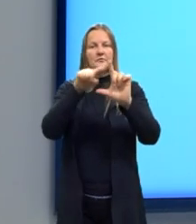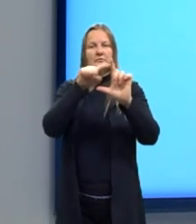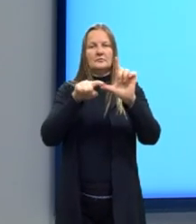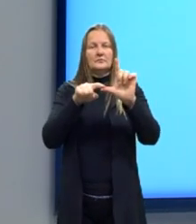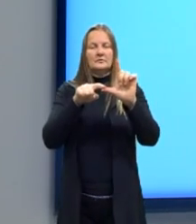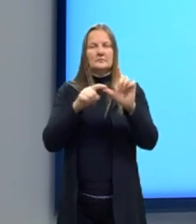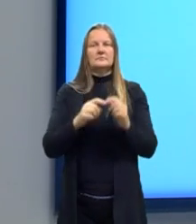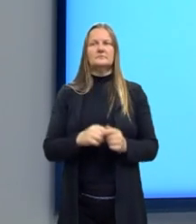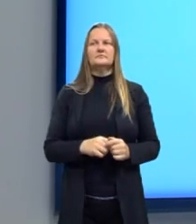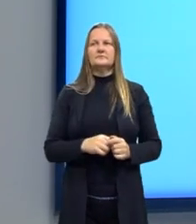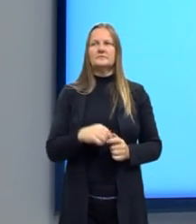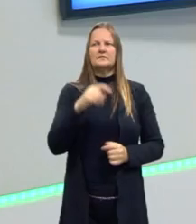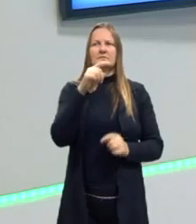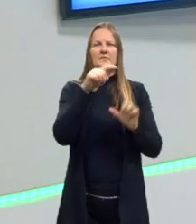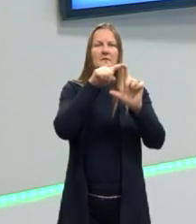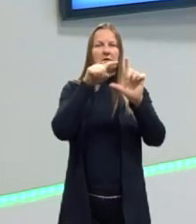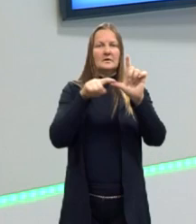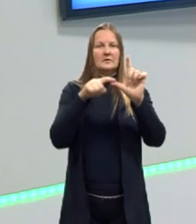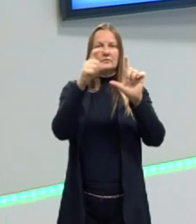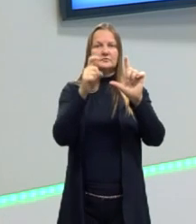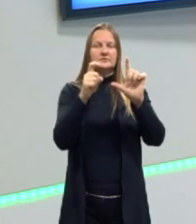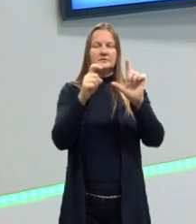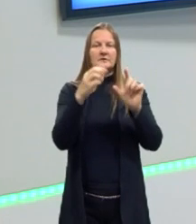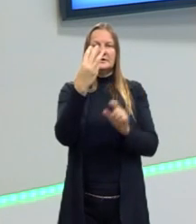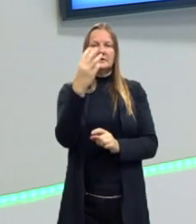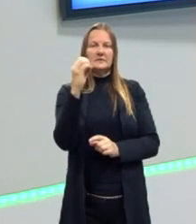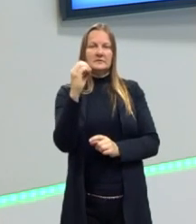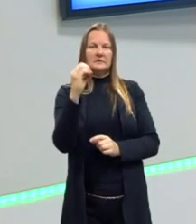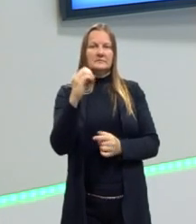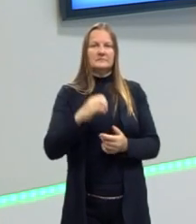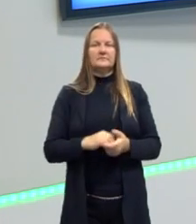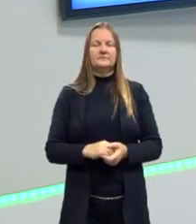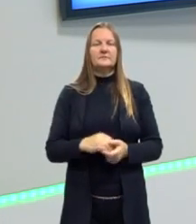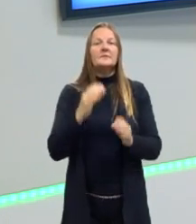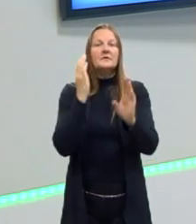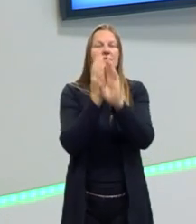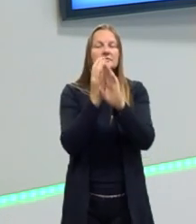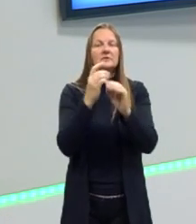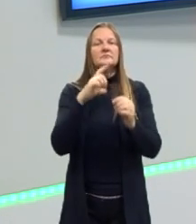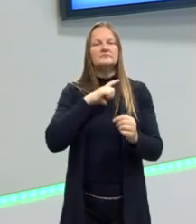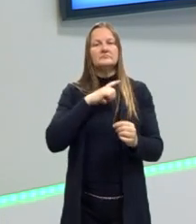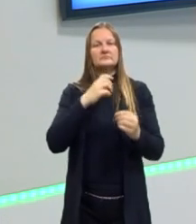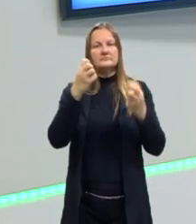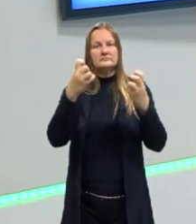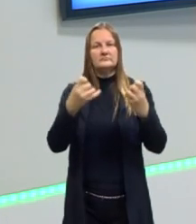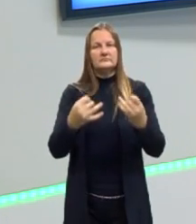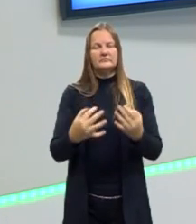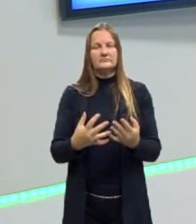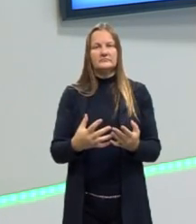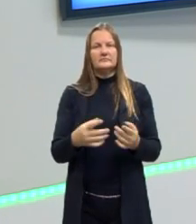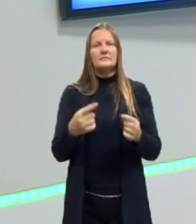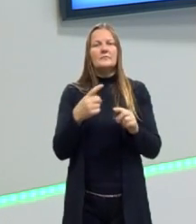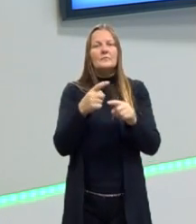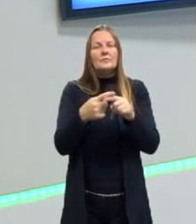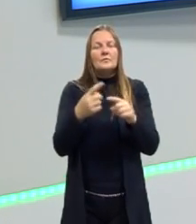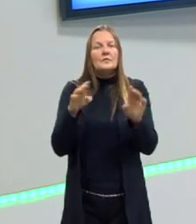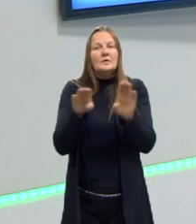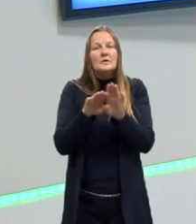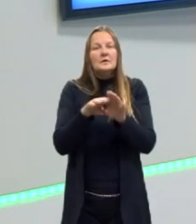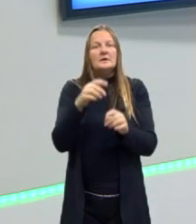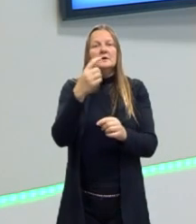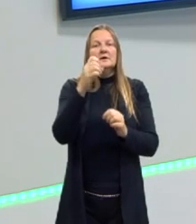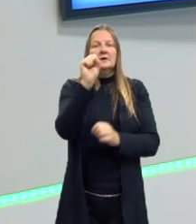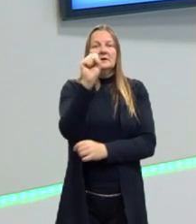esse ângulo x por 30 graus que é o ângulo que nós já determinamos né E com isso a gente chega que